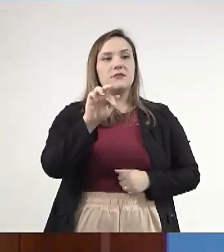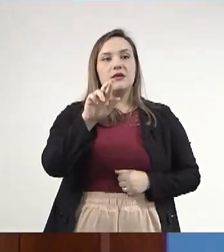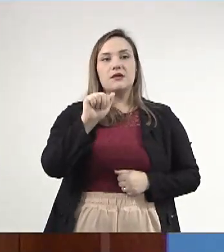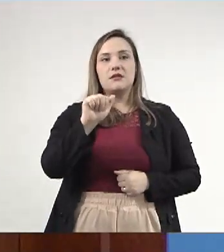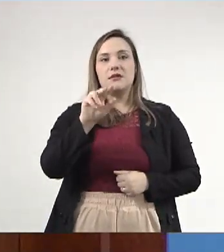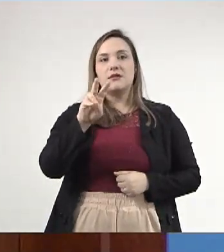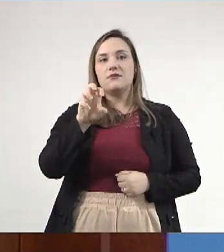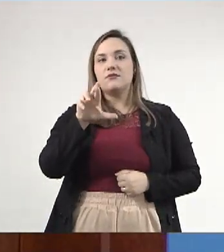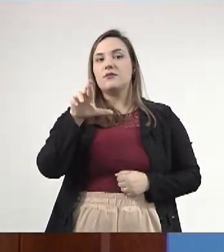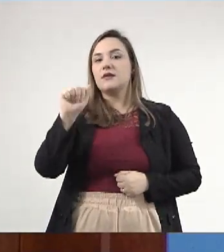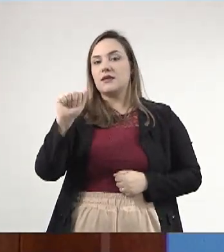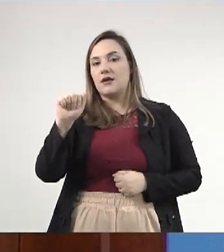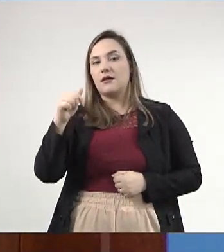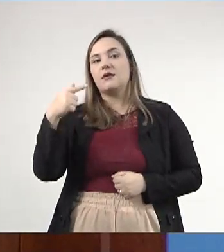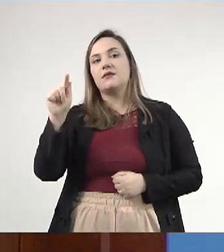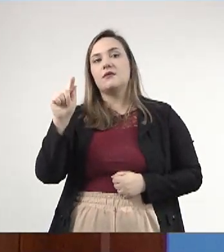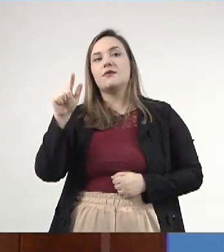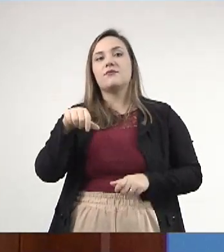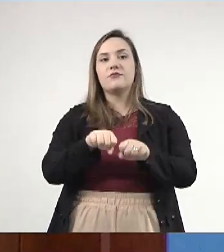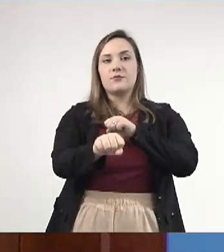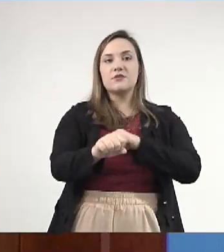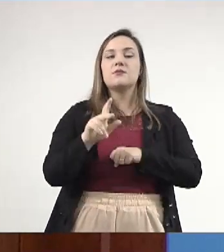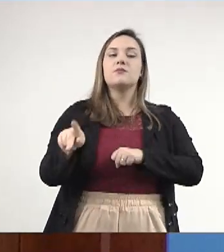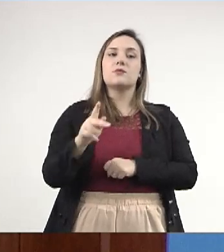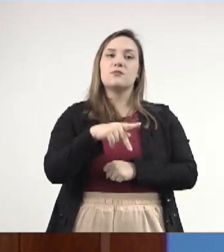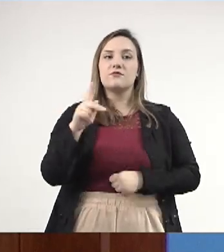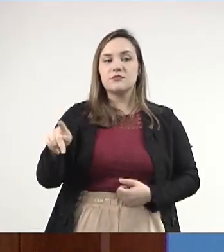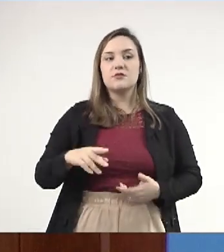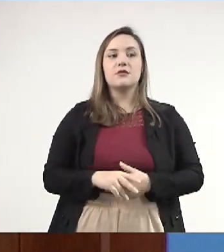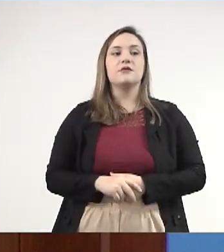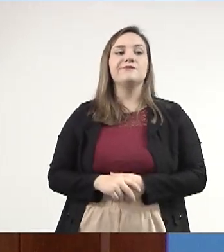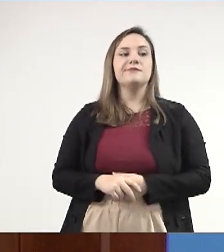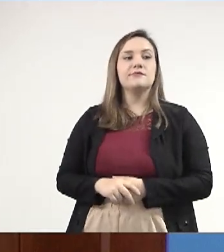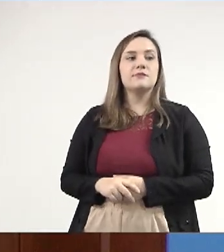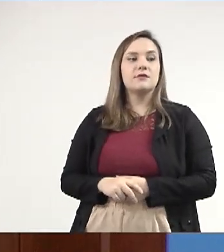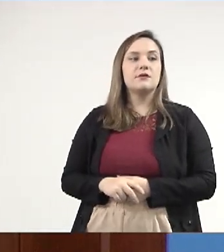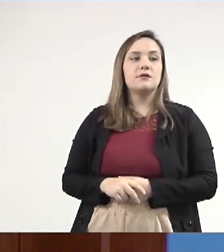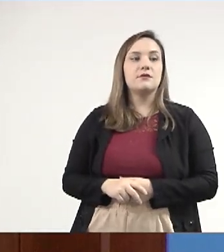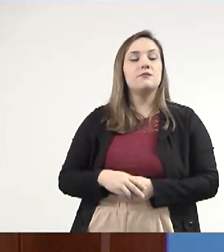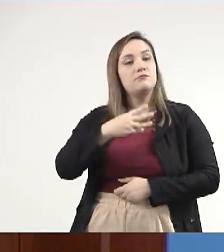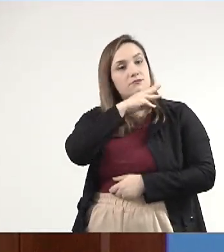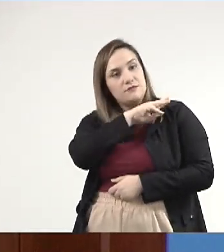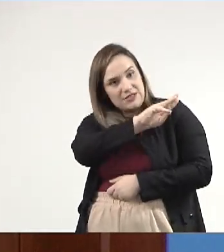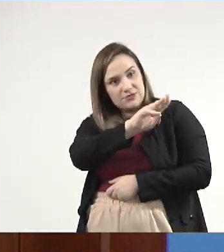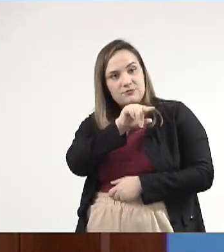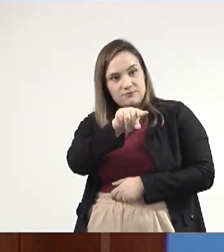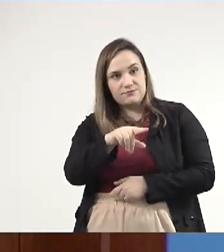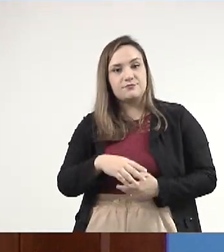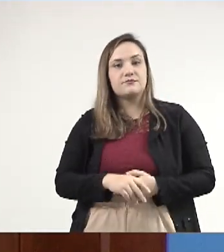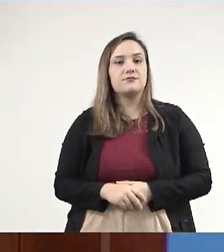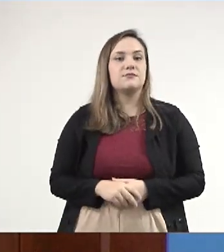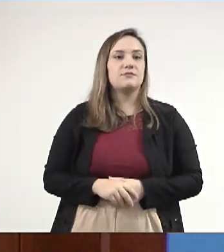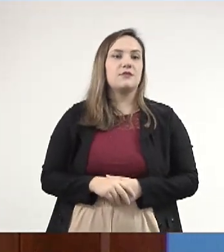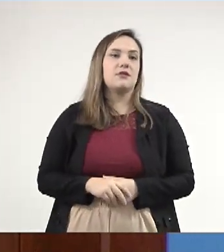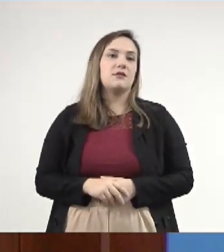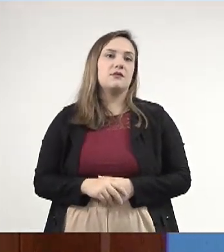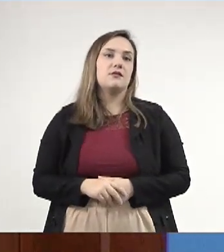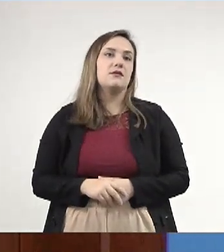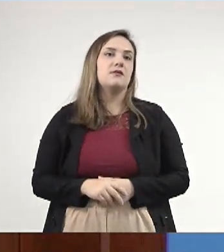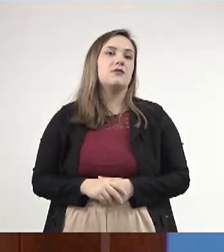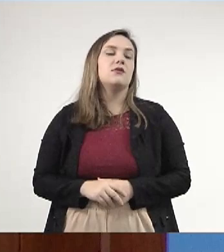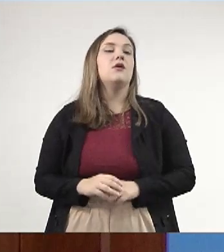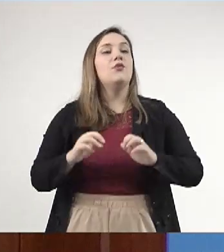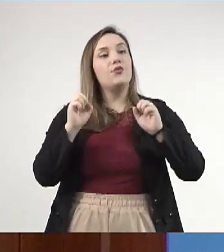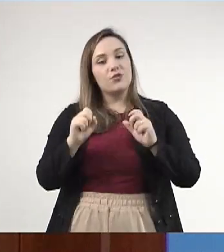Araverá, né, que era para formação de professores em nível médio, né? E a partir da formação